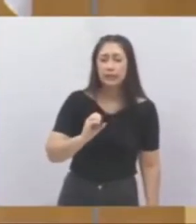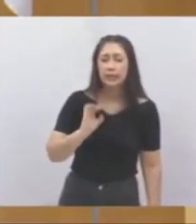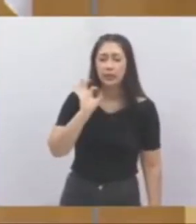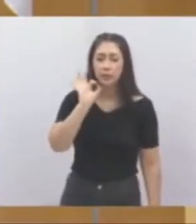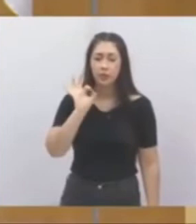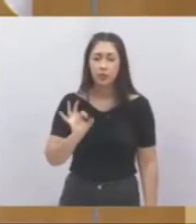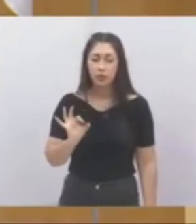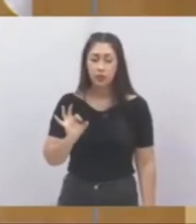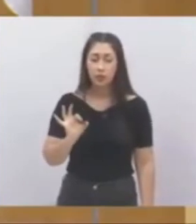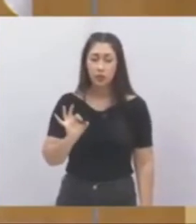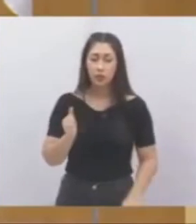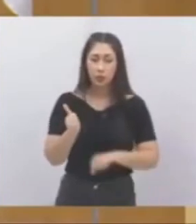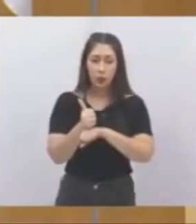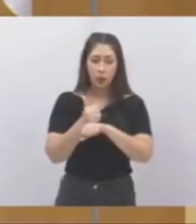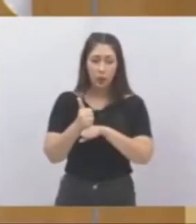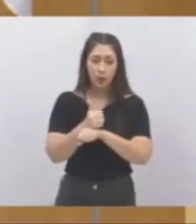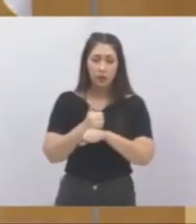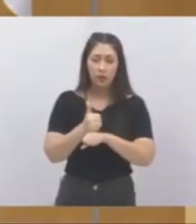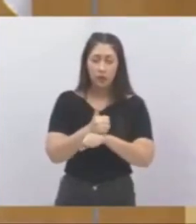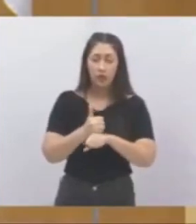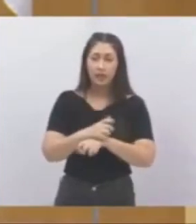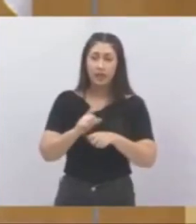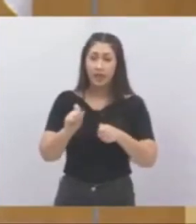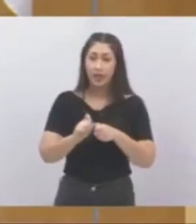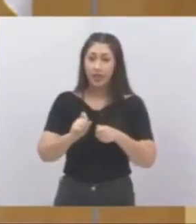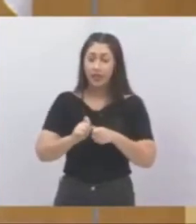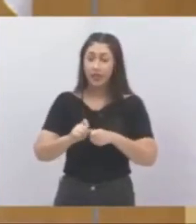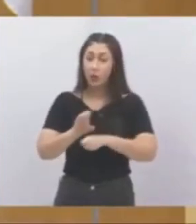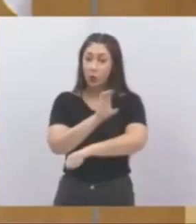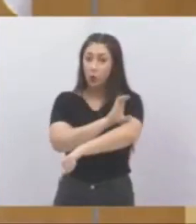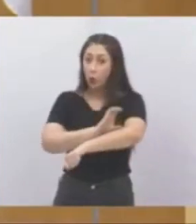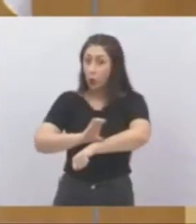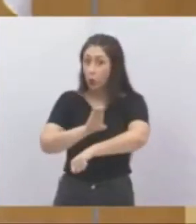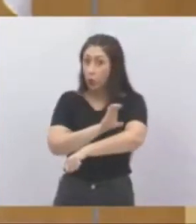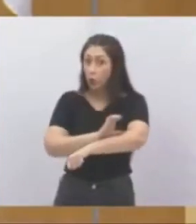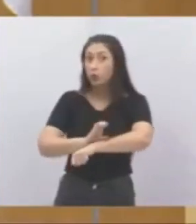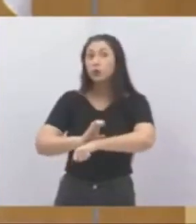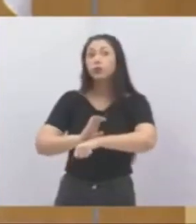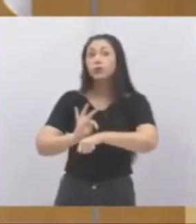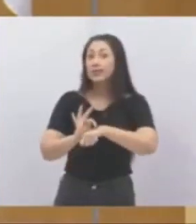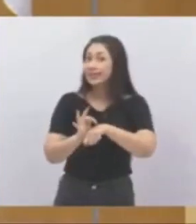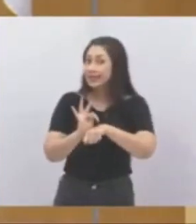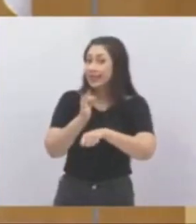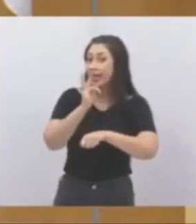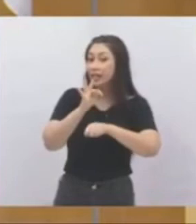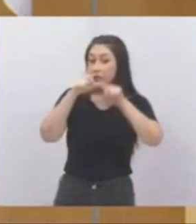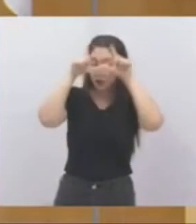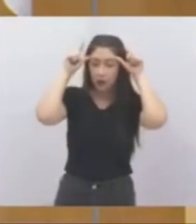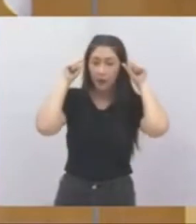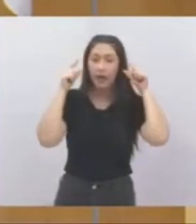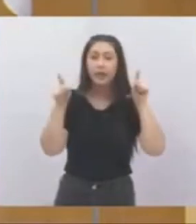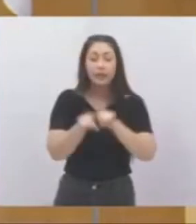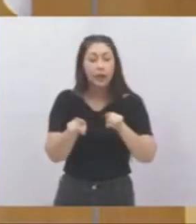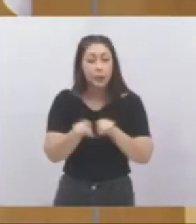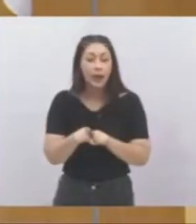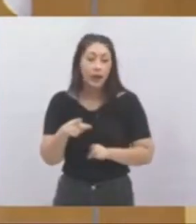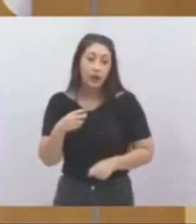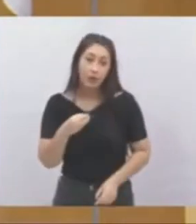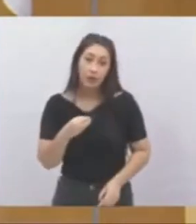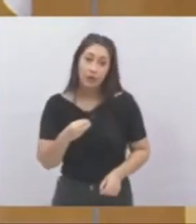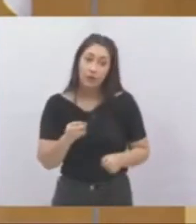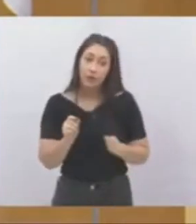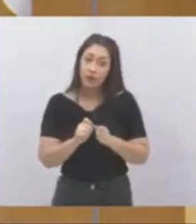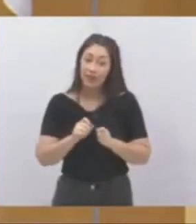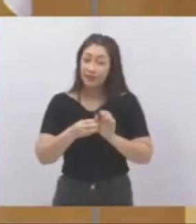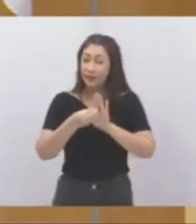da enfermagem que se forma, se formam técnico. Então, aqui já fica uma sugestão e uma indicação para o prefeito, que tem